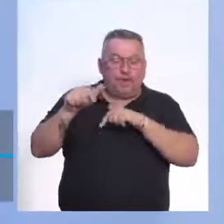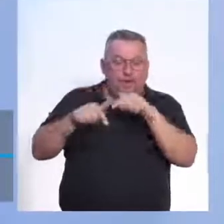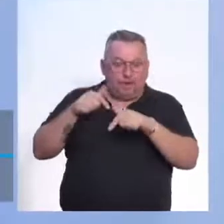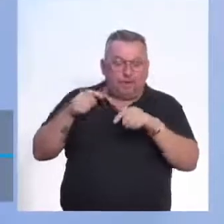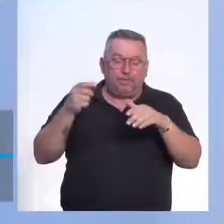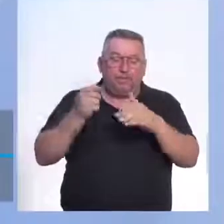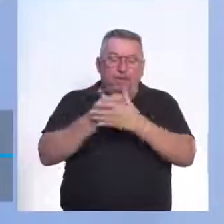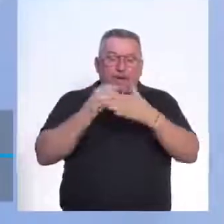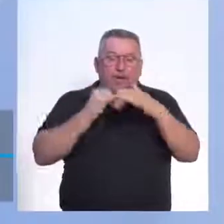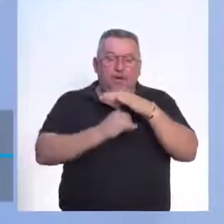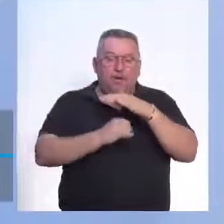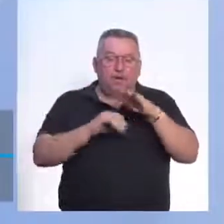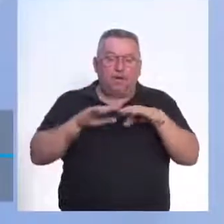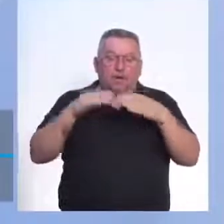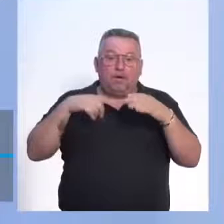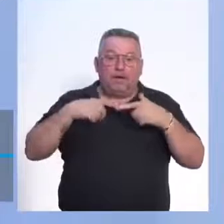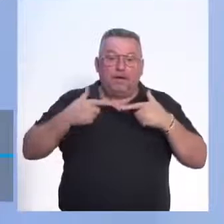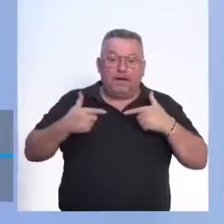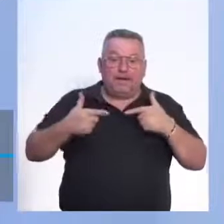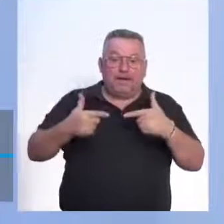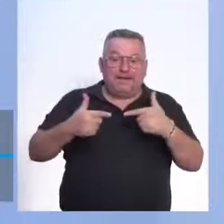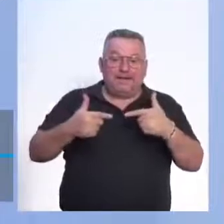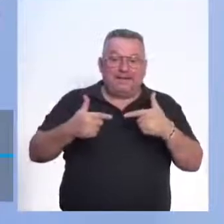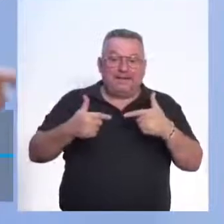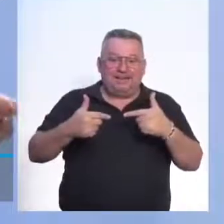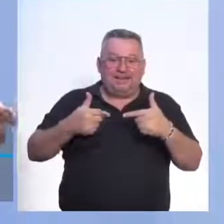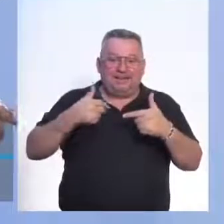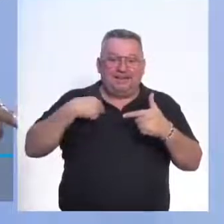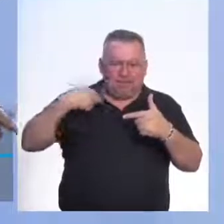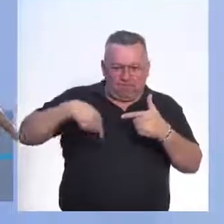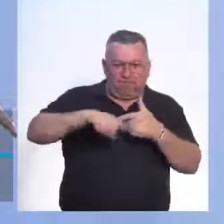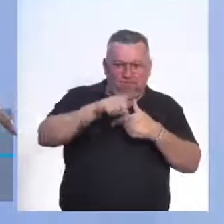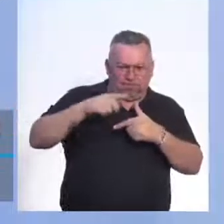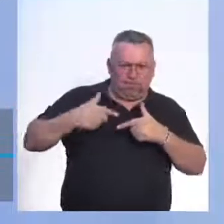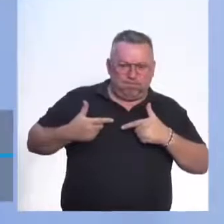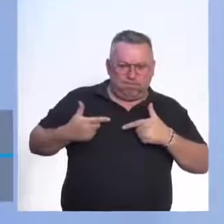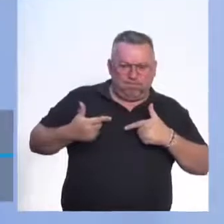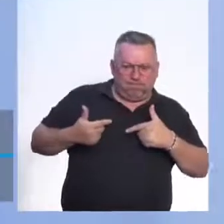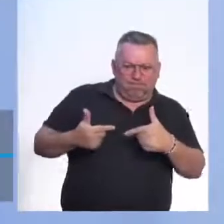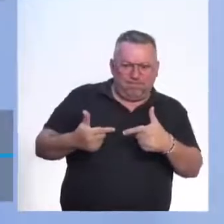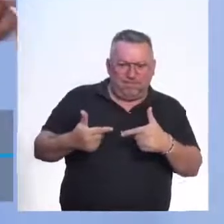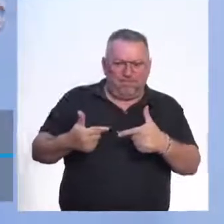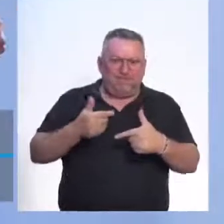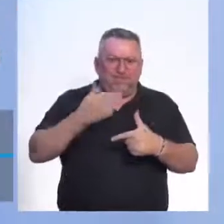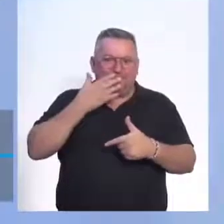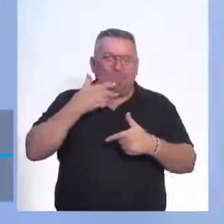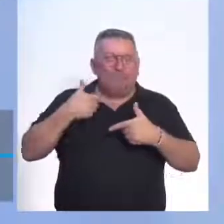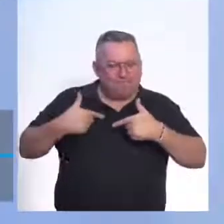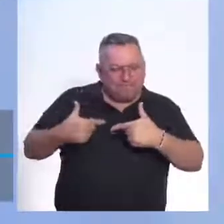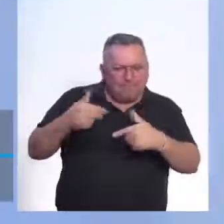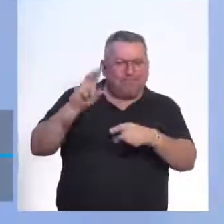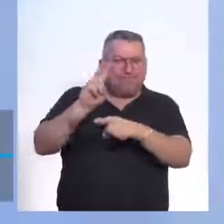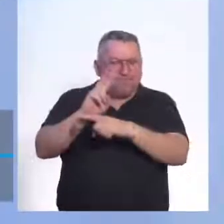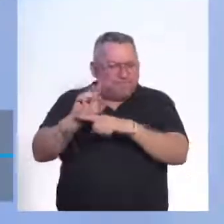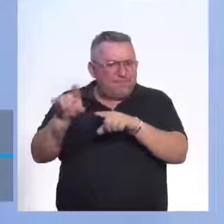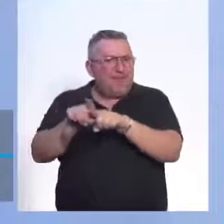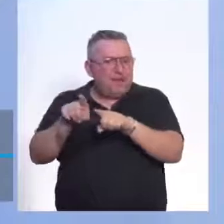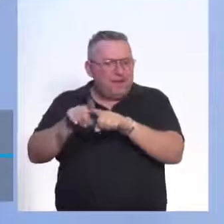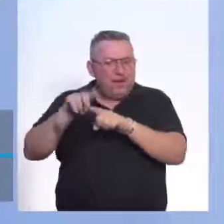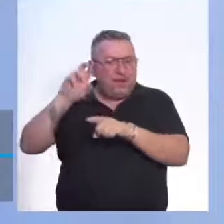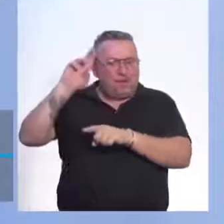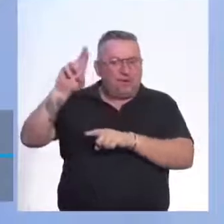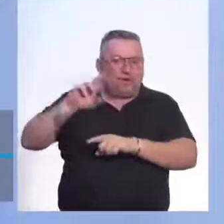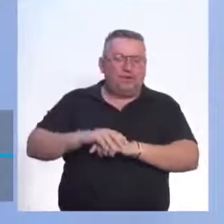impostos, Perfeito. e quando tiver guerra, eu vou para a guerra. Te Ah, proteger também, senhor entendi.